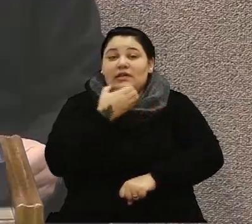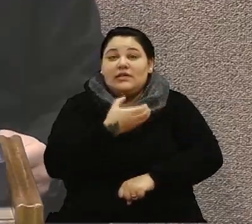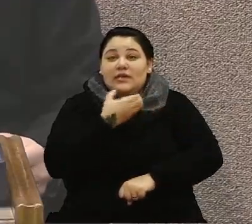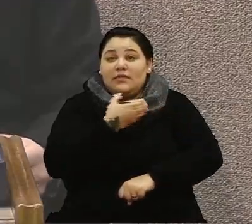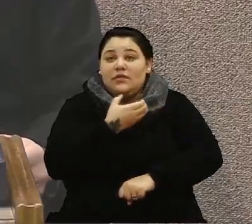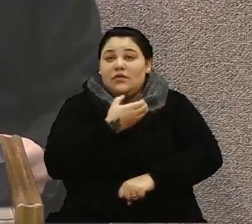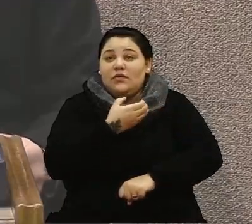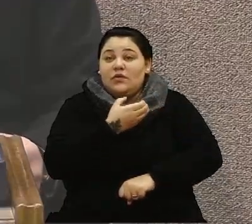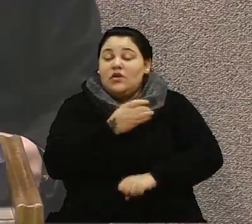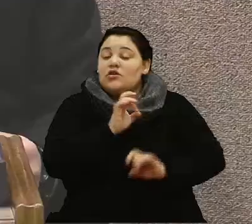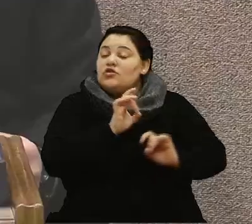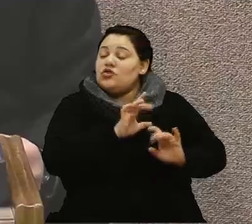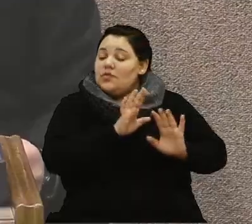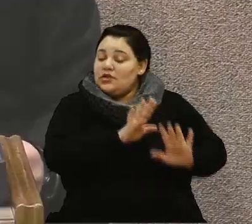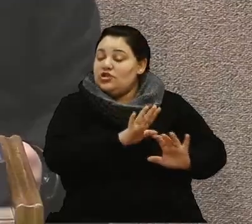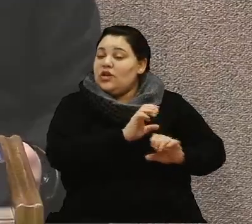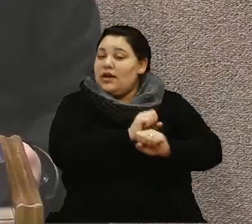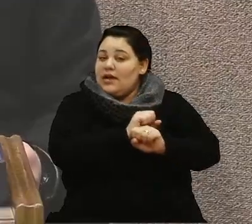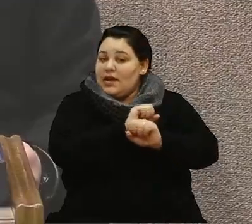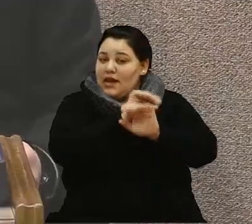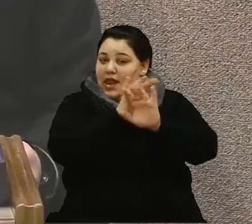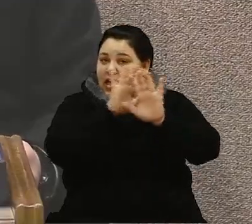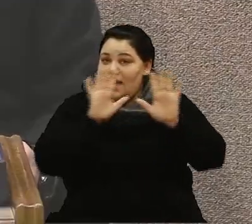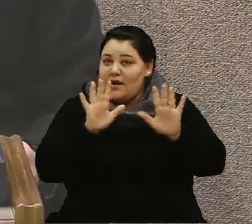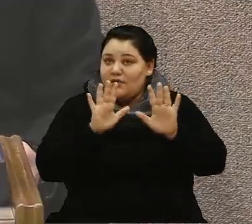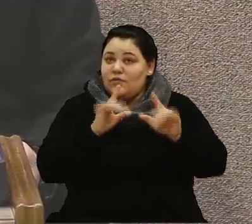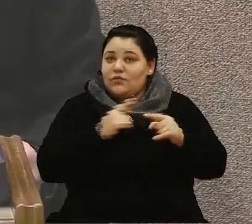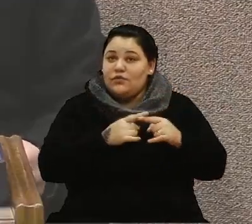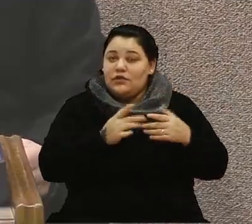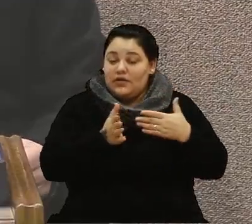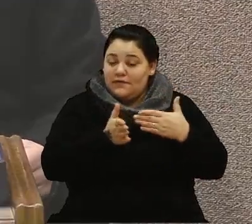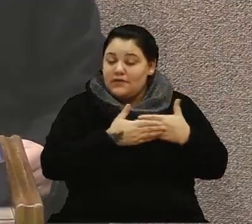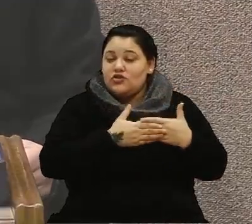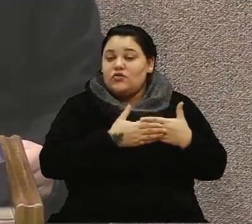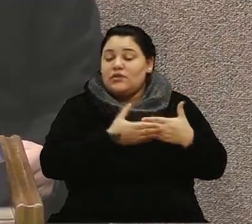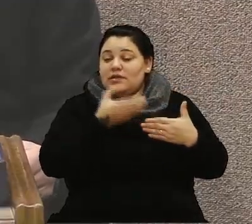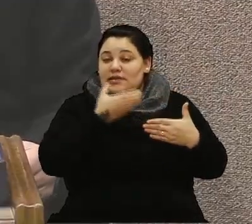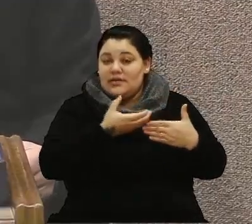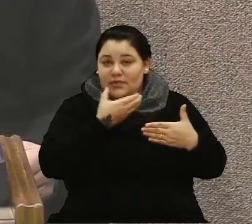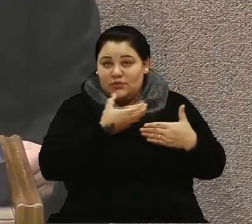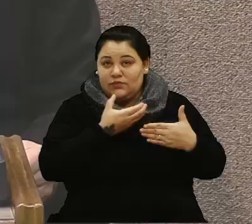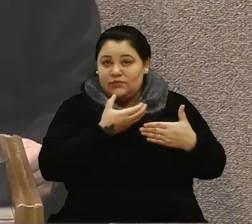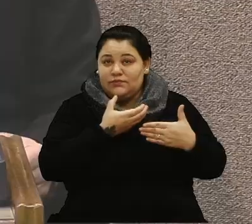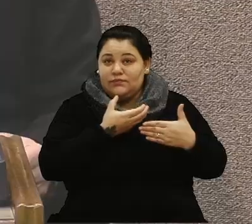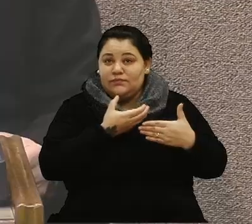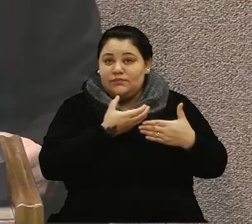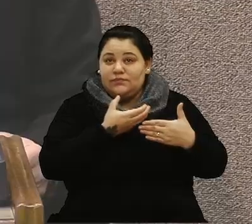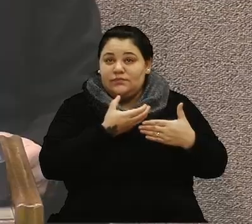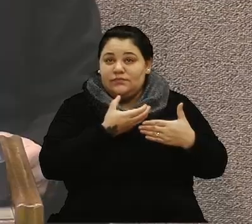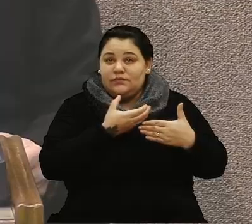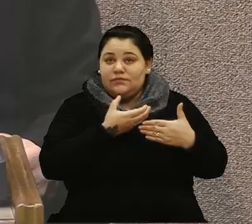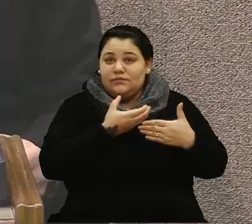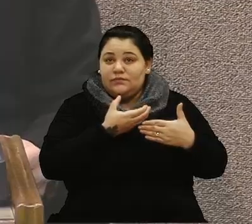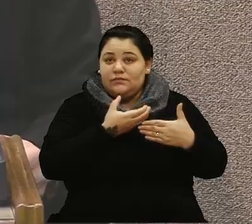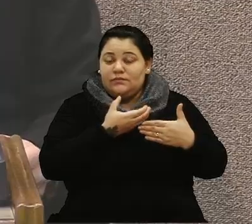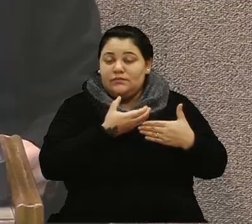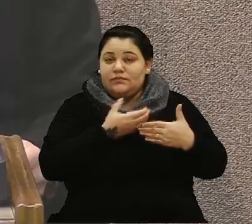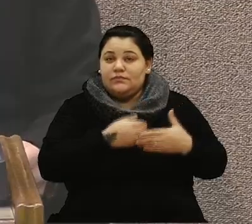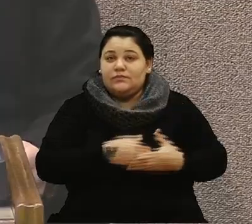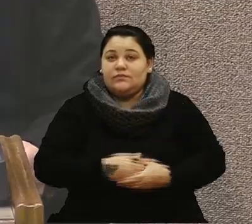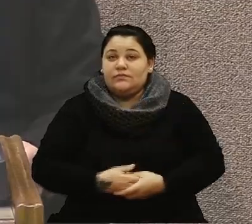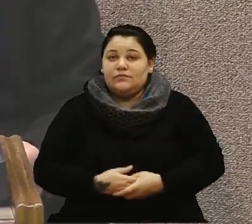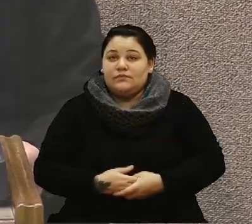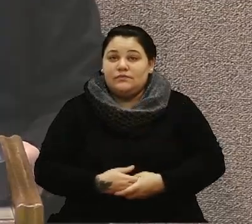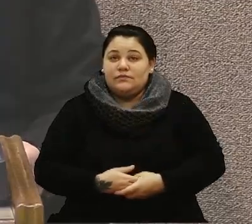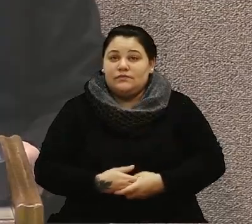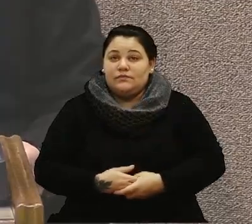Isso, só para destacar o fechamento dele de dezembro, dia 15 de dezembro, enquanto eu estava lá. Mas